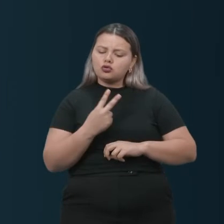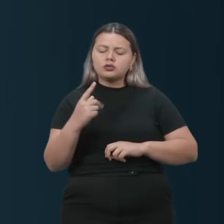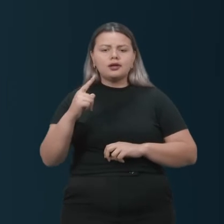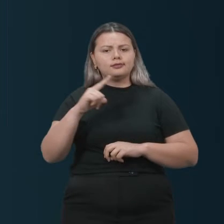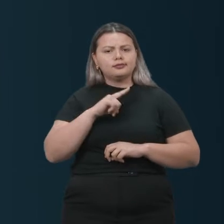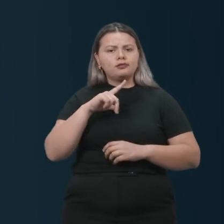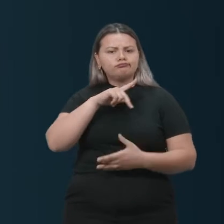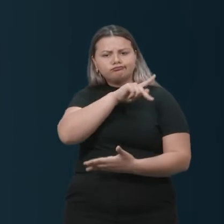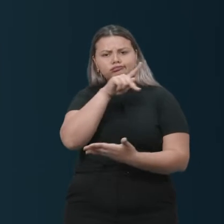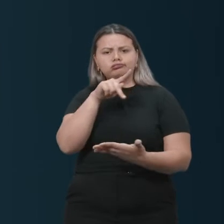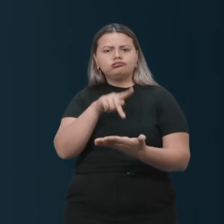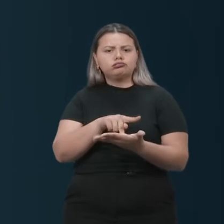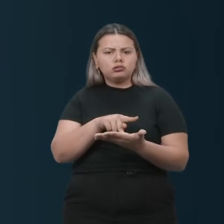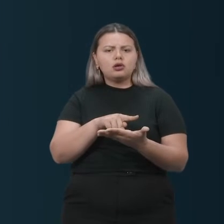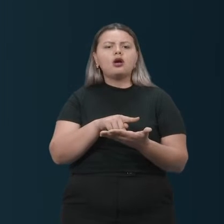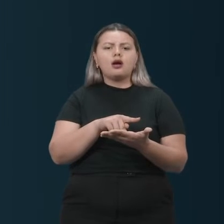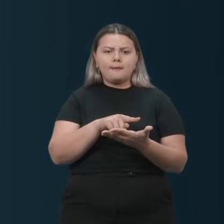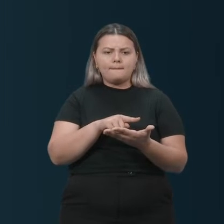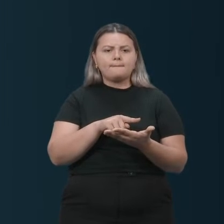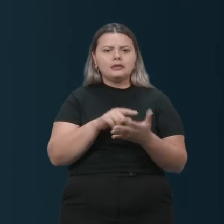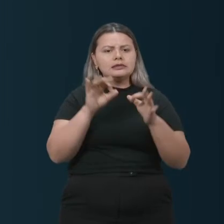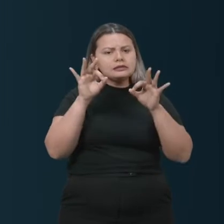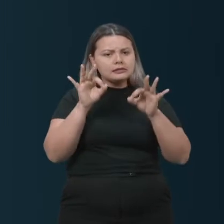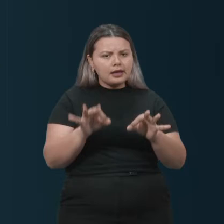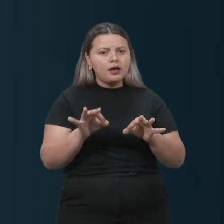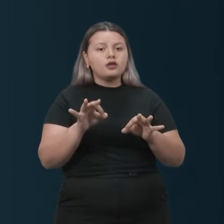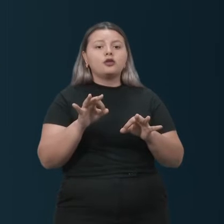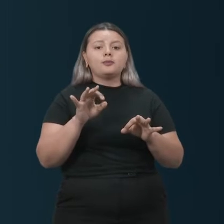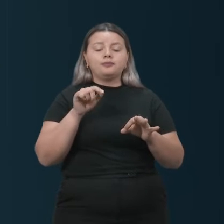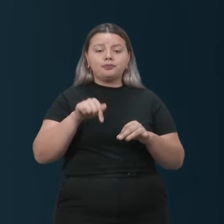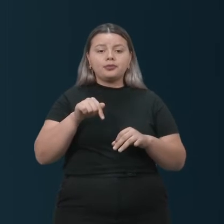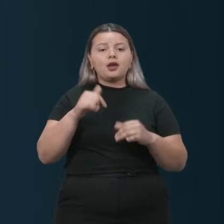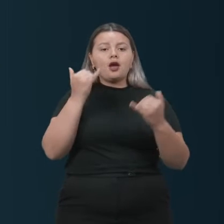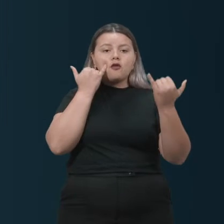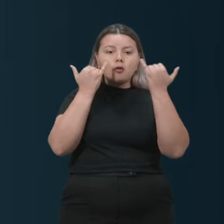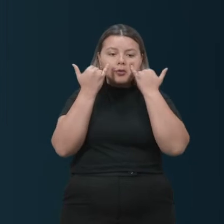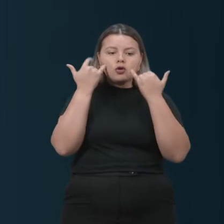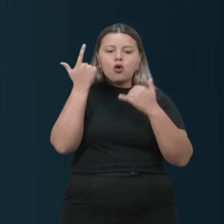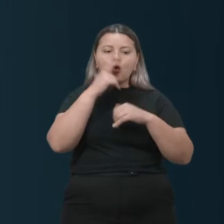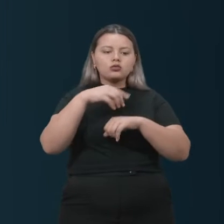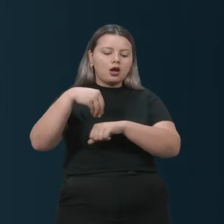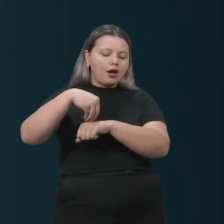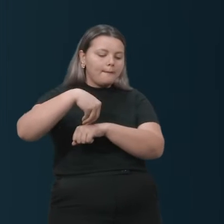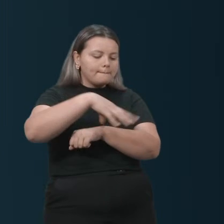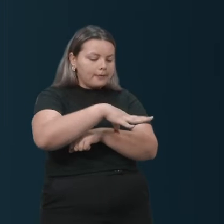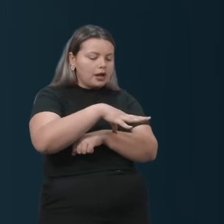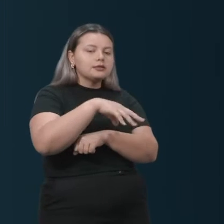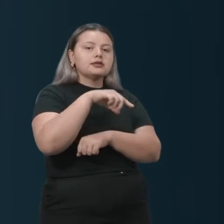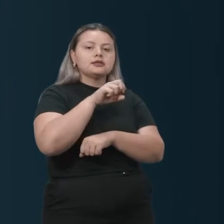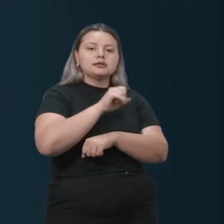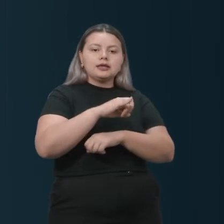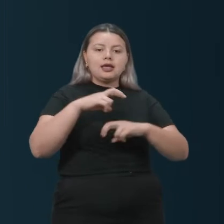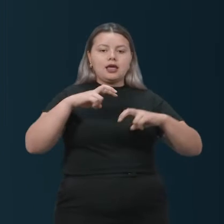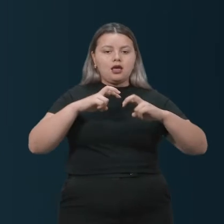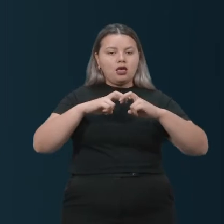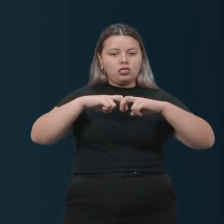outro aconteça de forma seletiva. A informação só vai ser repassada adiante por